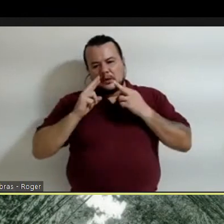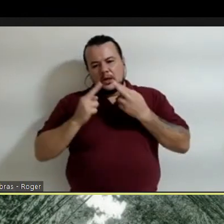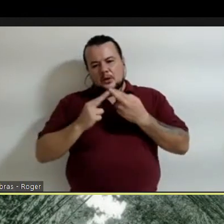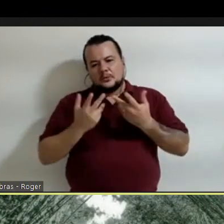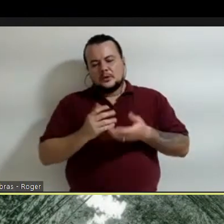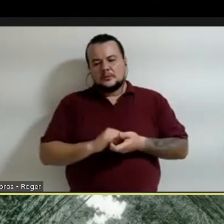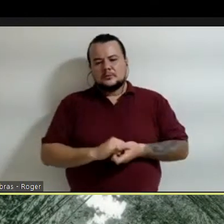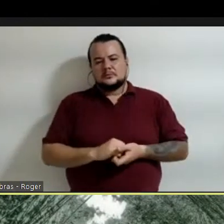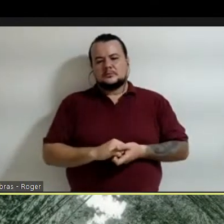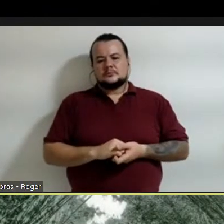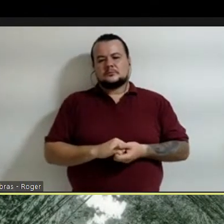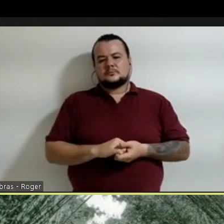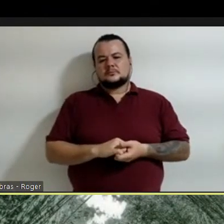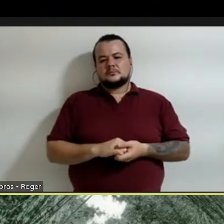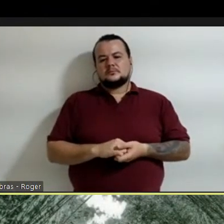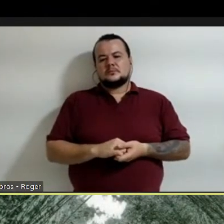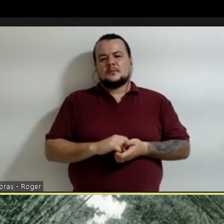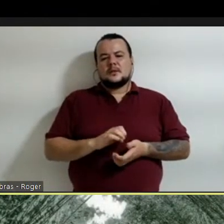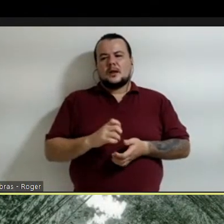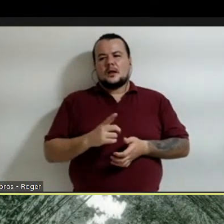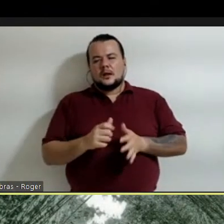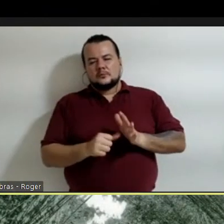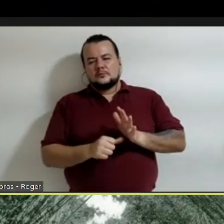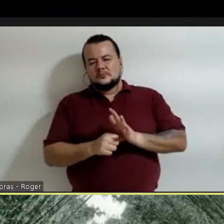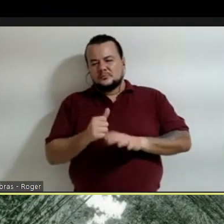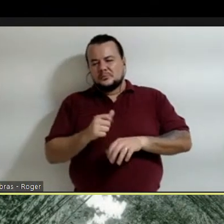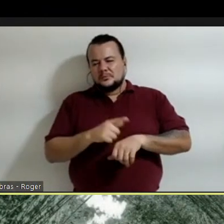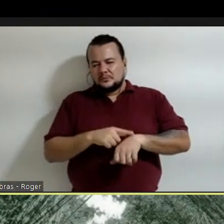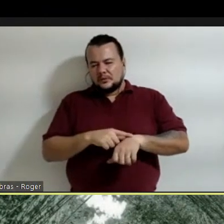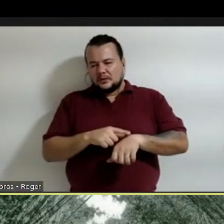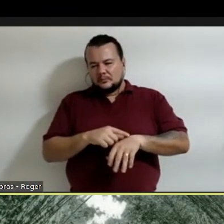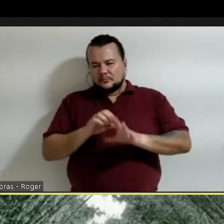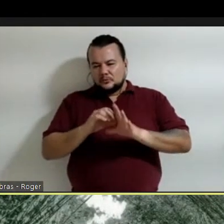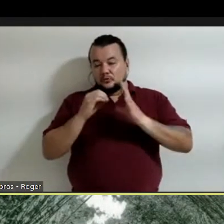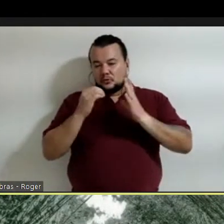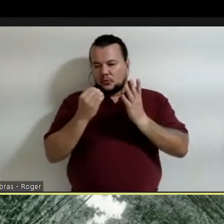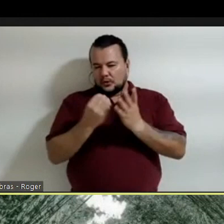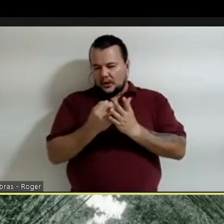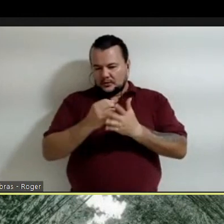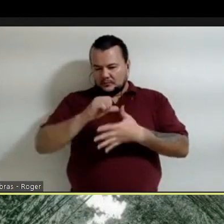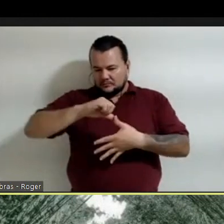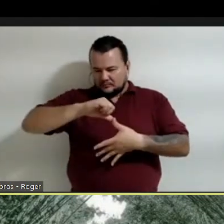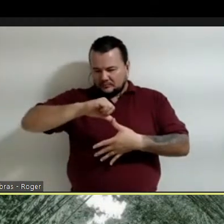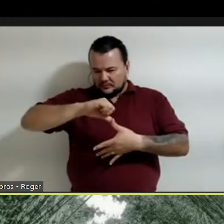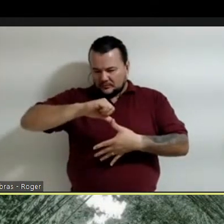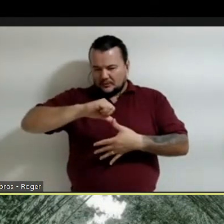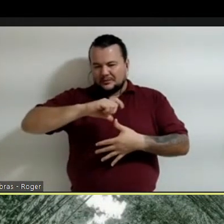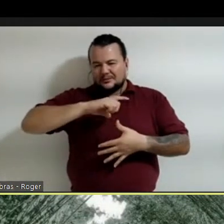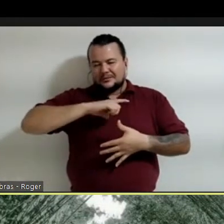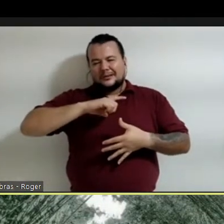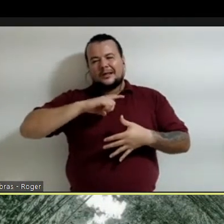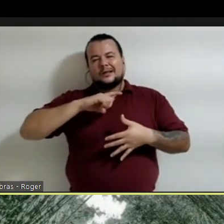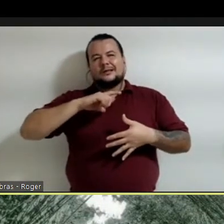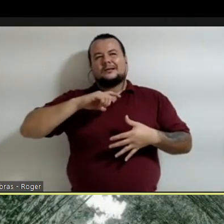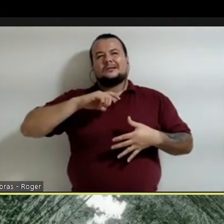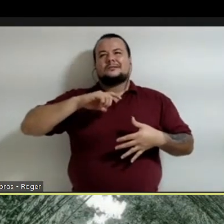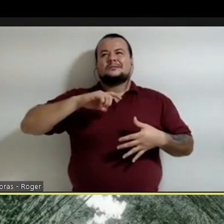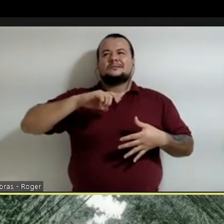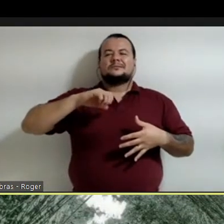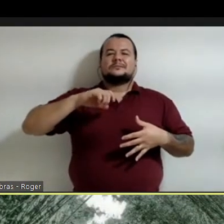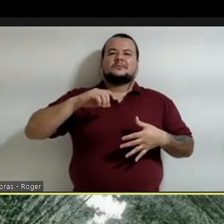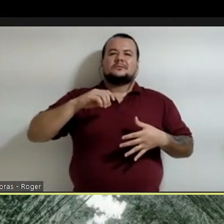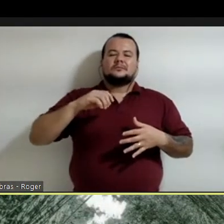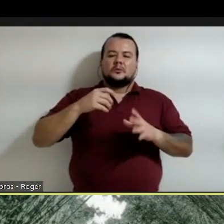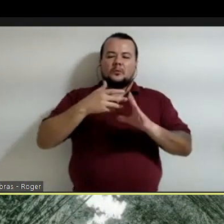É claro que, num primeiro momento, esses congressos pan-americanos tinham um caráter, enfim, quando eu digo os primeiros momentos, quando havia